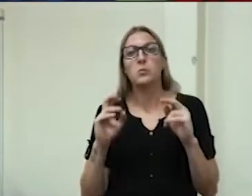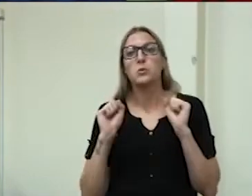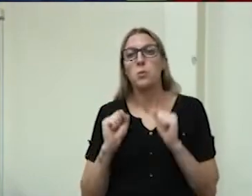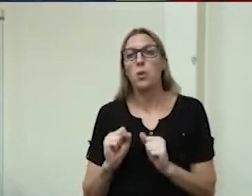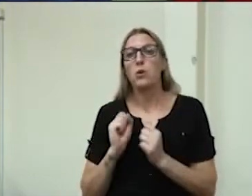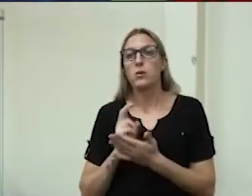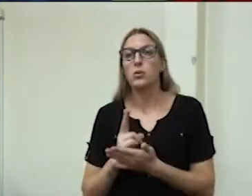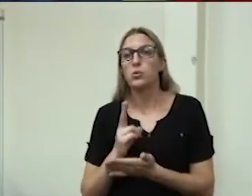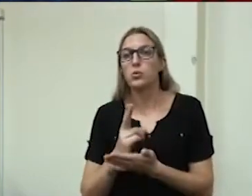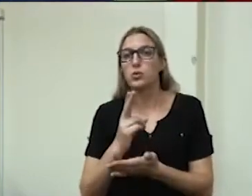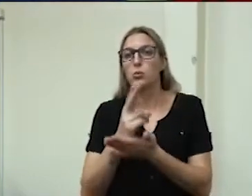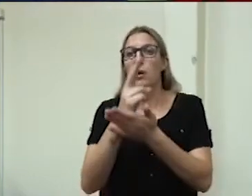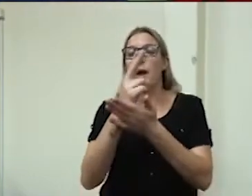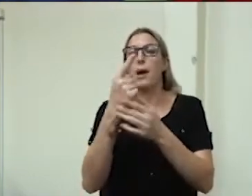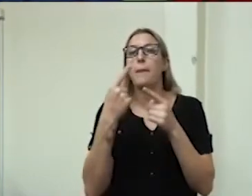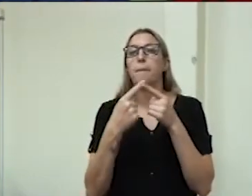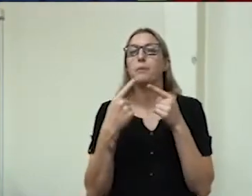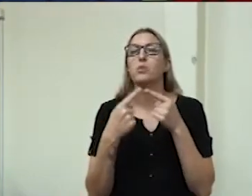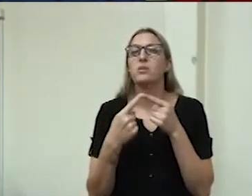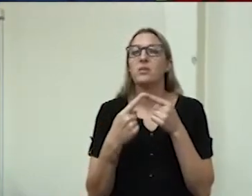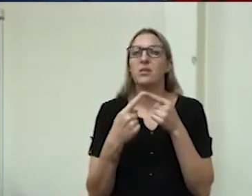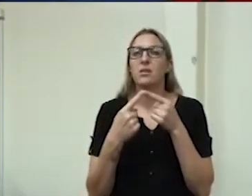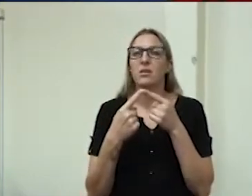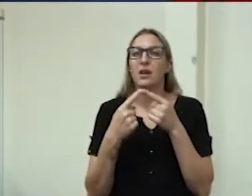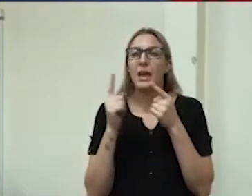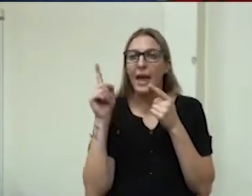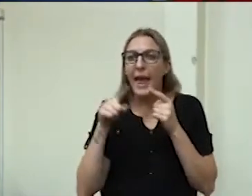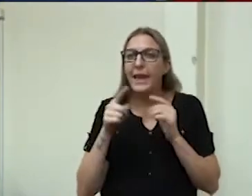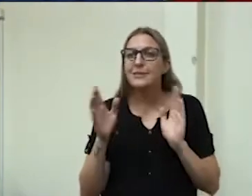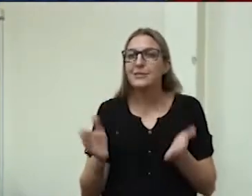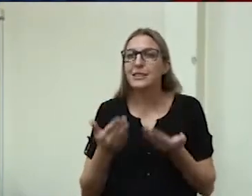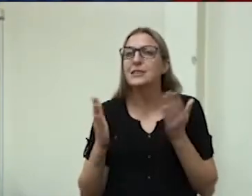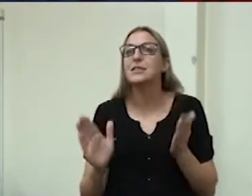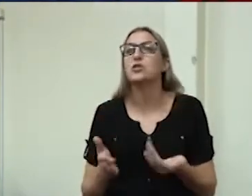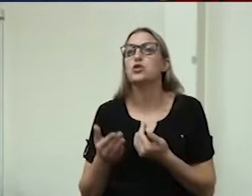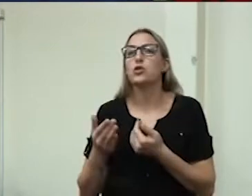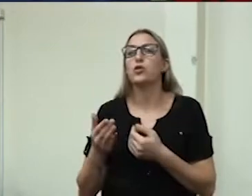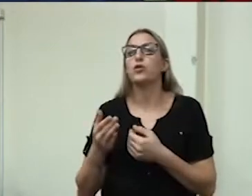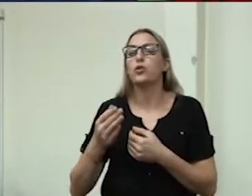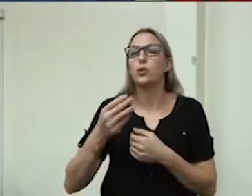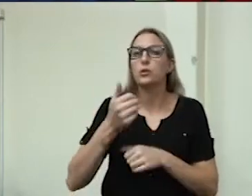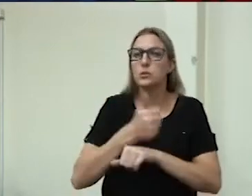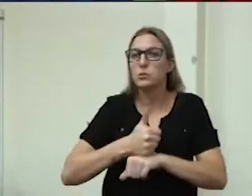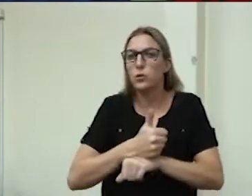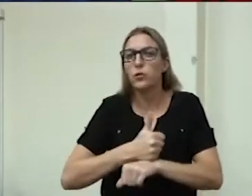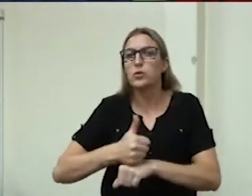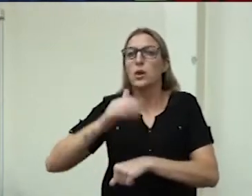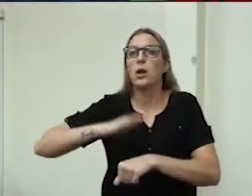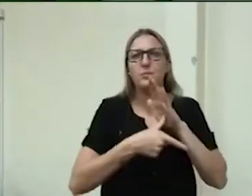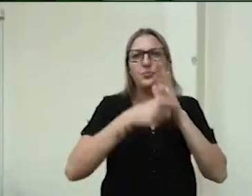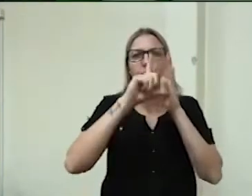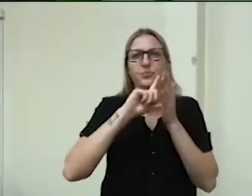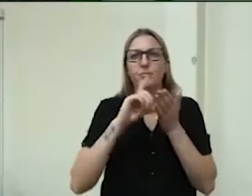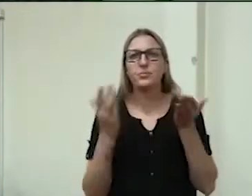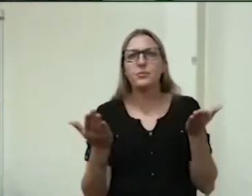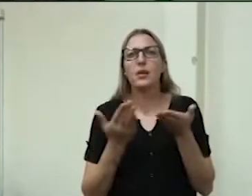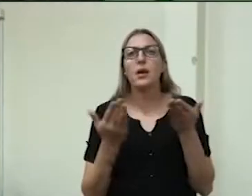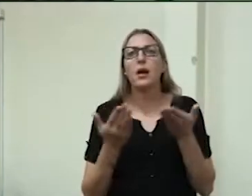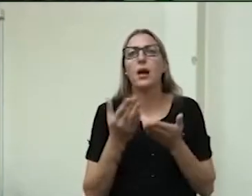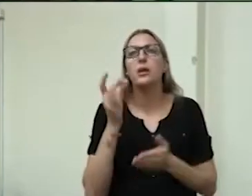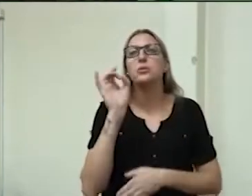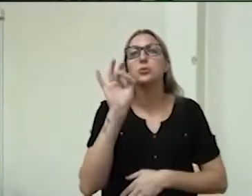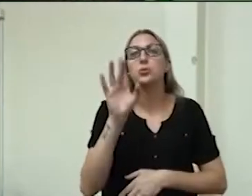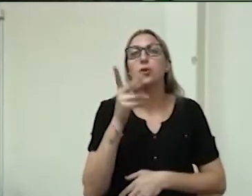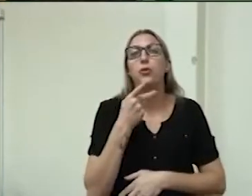o curso para depois elas dar continuidade, então, à formação que buscou através do curso de medicina. Quero só